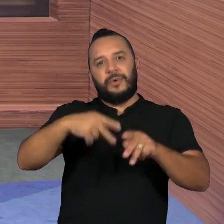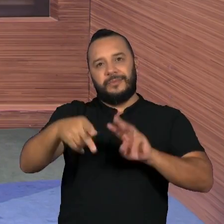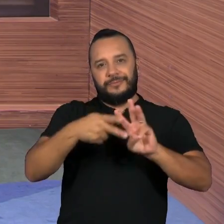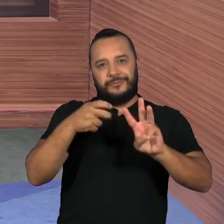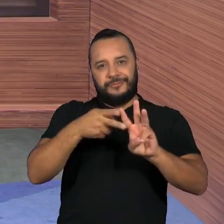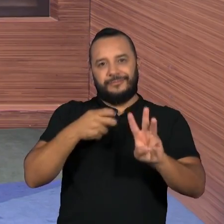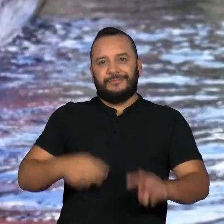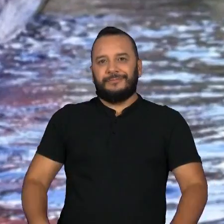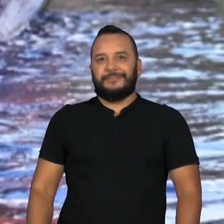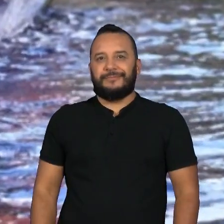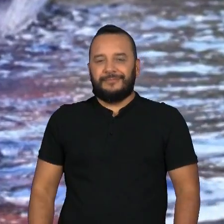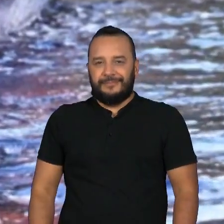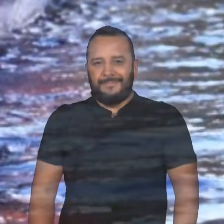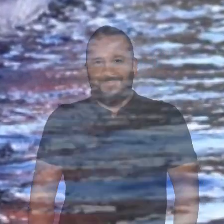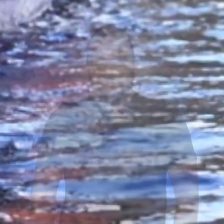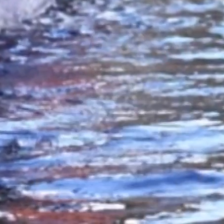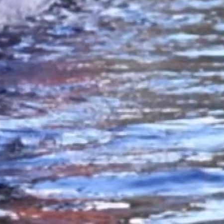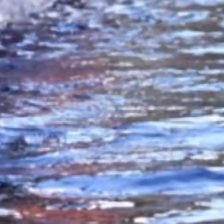tradicionais.